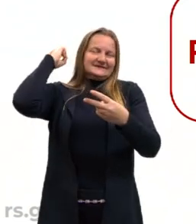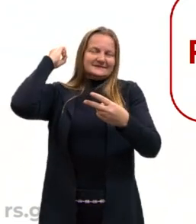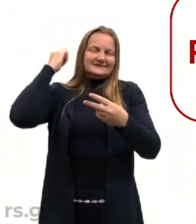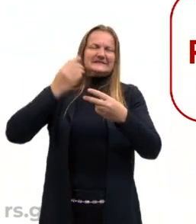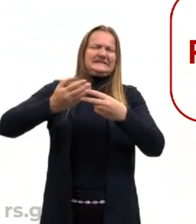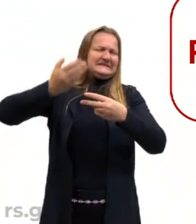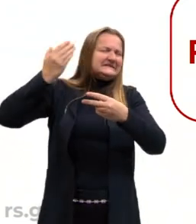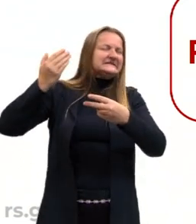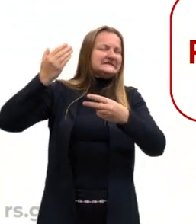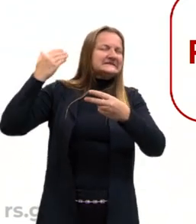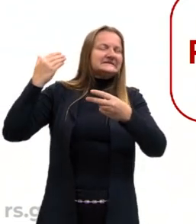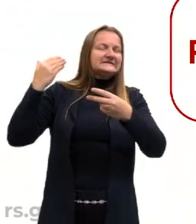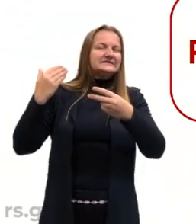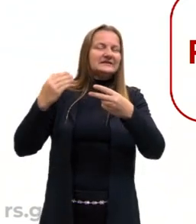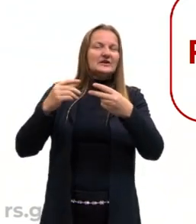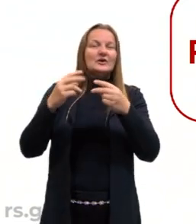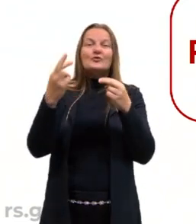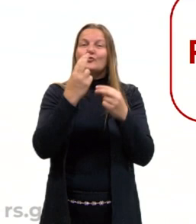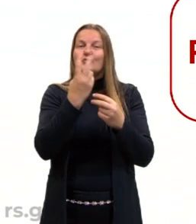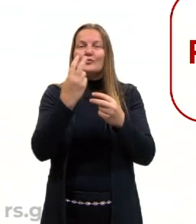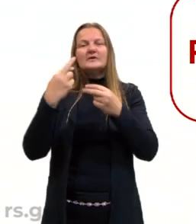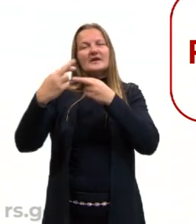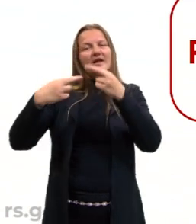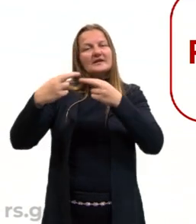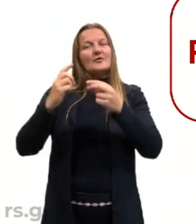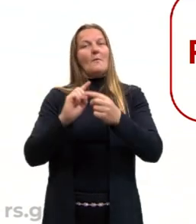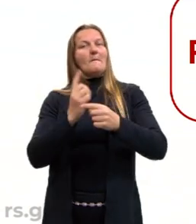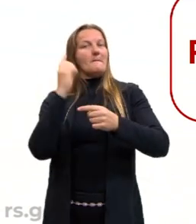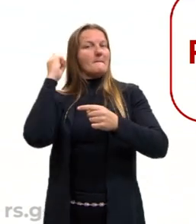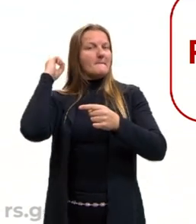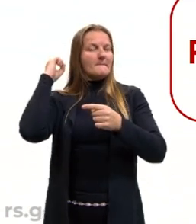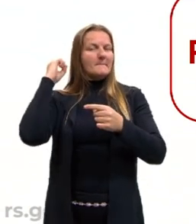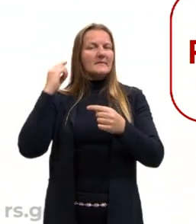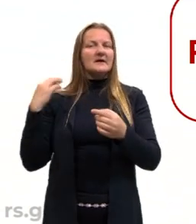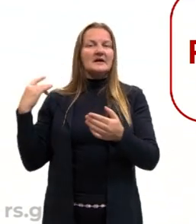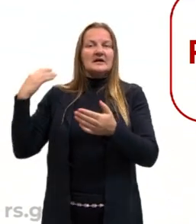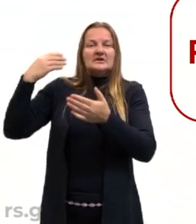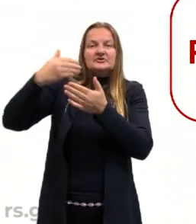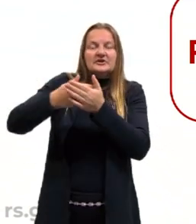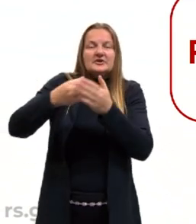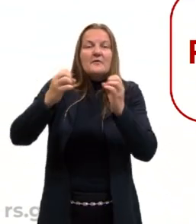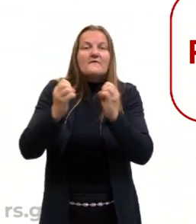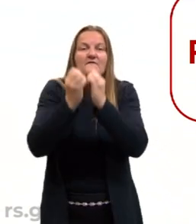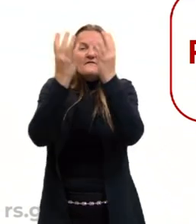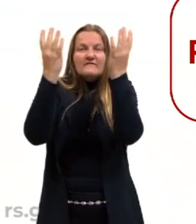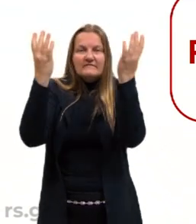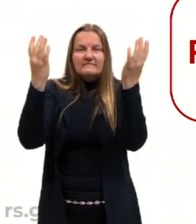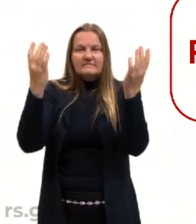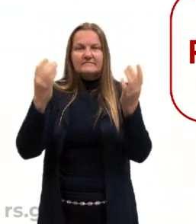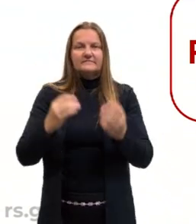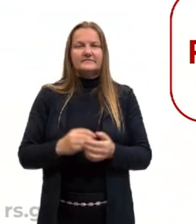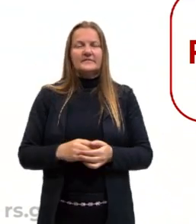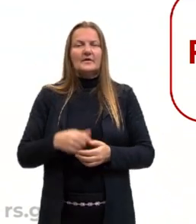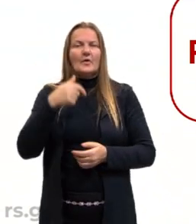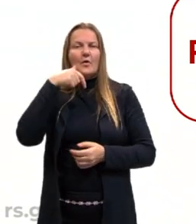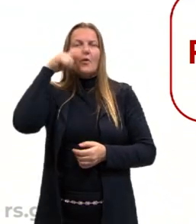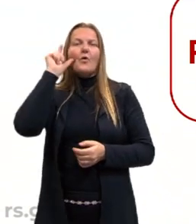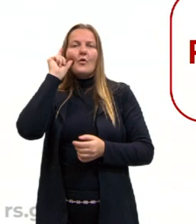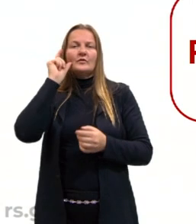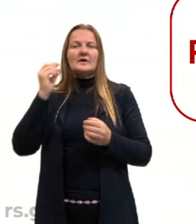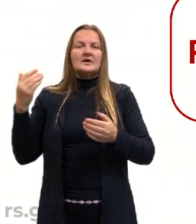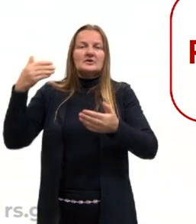passado e quando liguei a lá se esta A Year